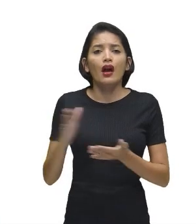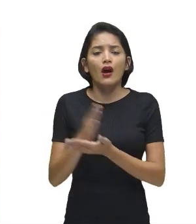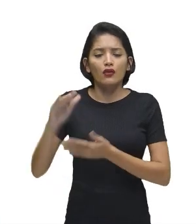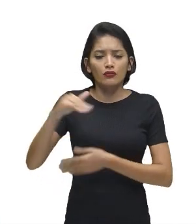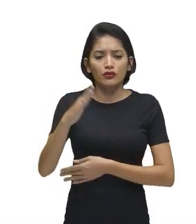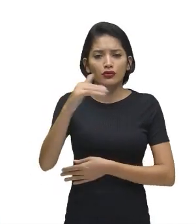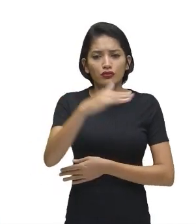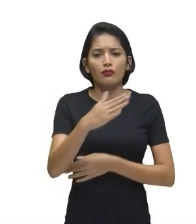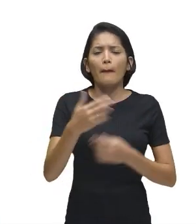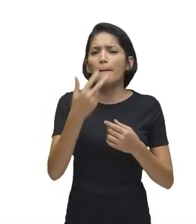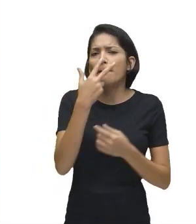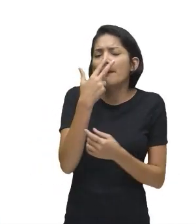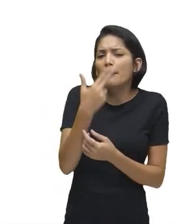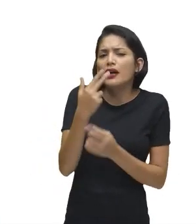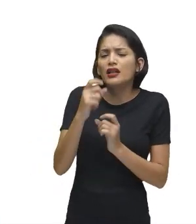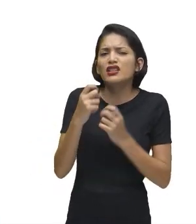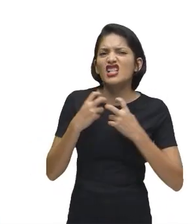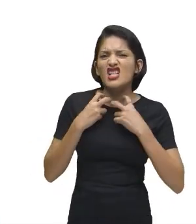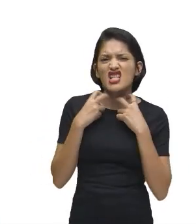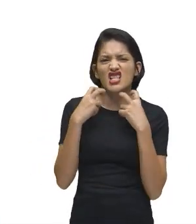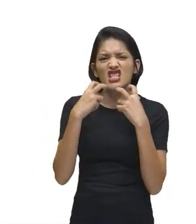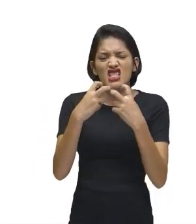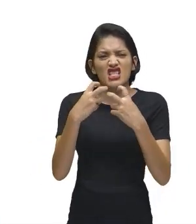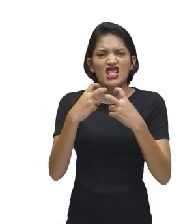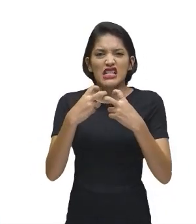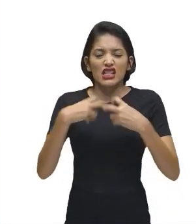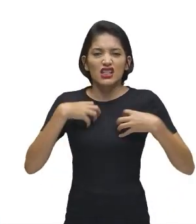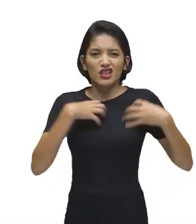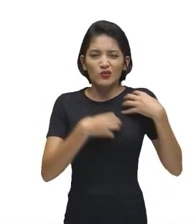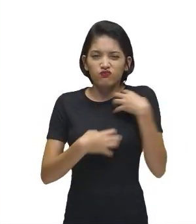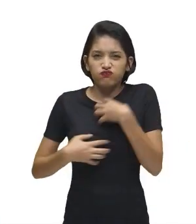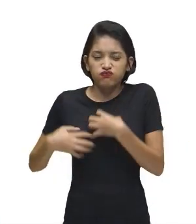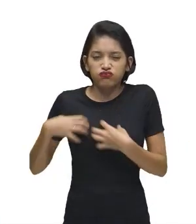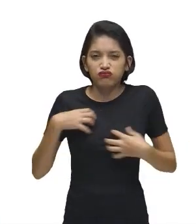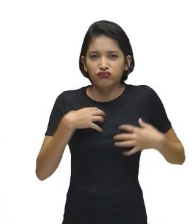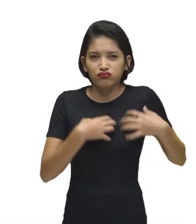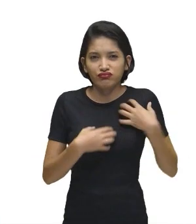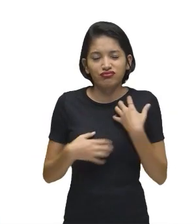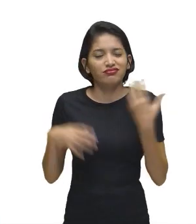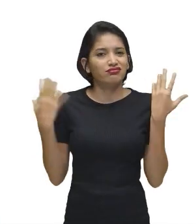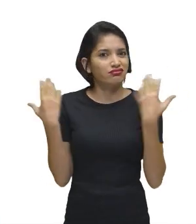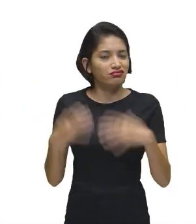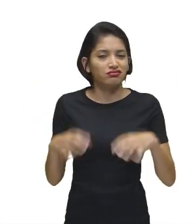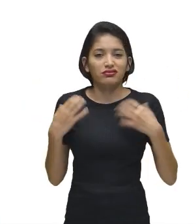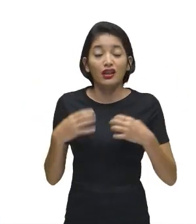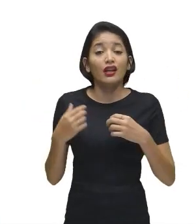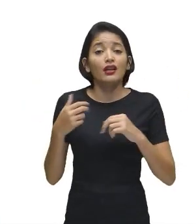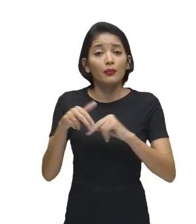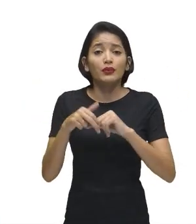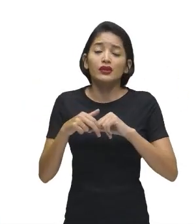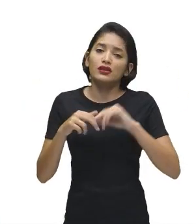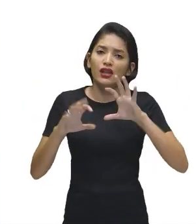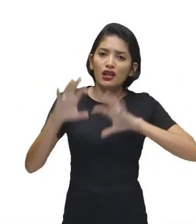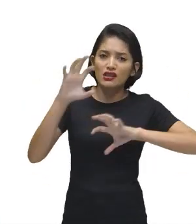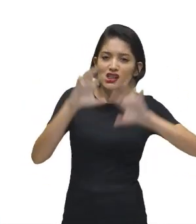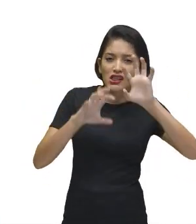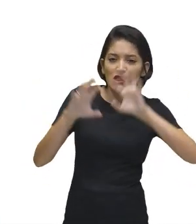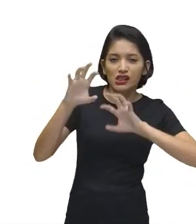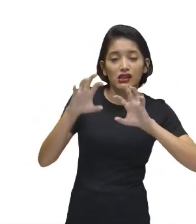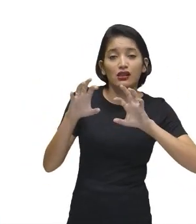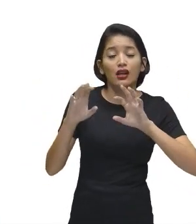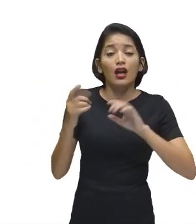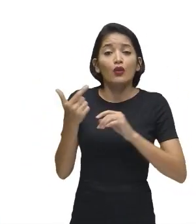como se fosse um grito de angústia, de horror do artista. Então ele deforma ali toda a imagem. Ele não